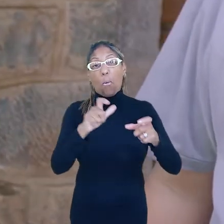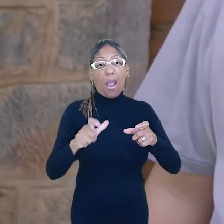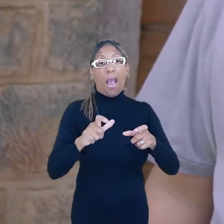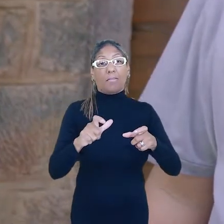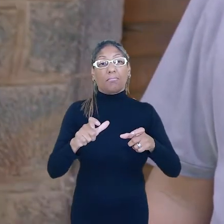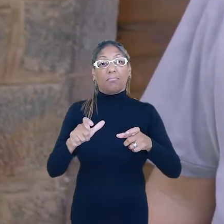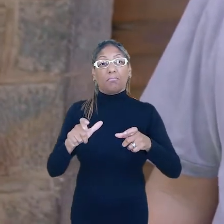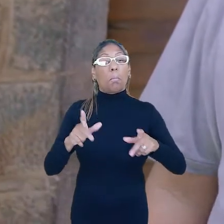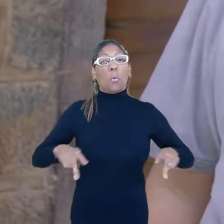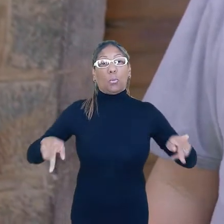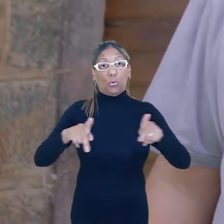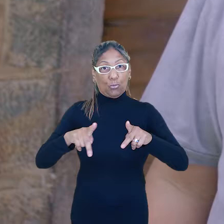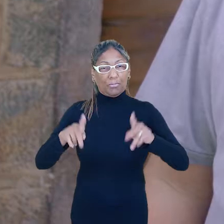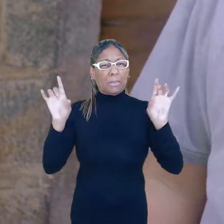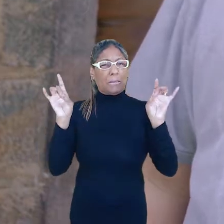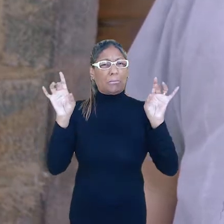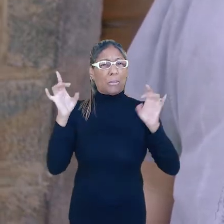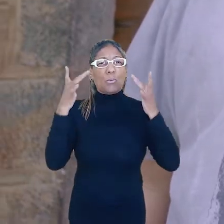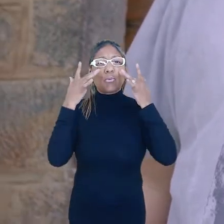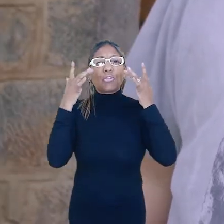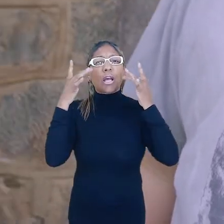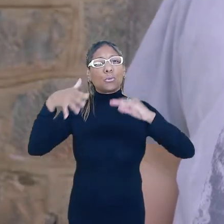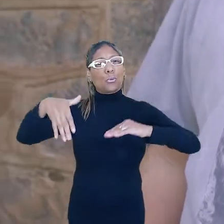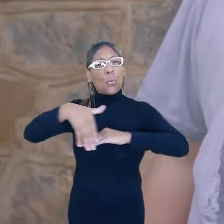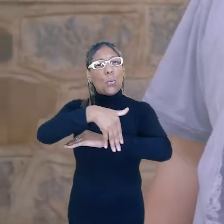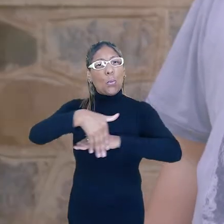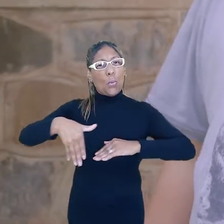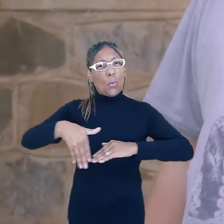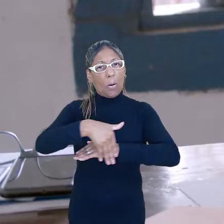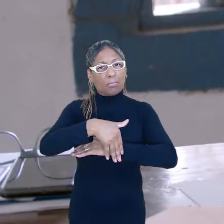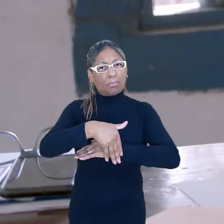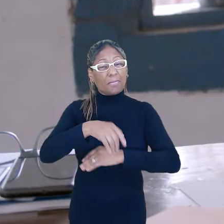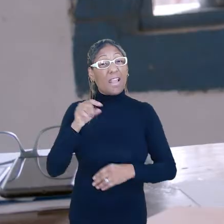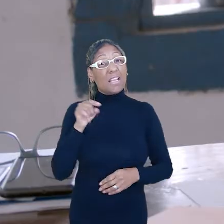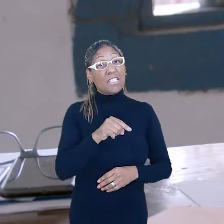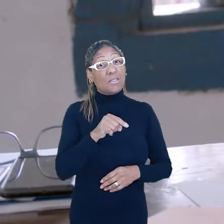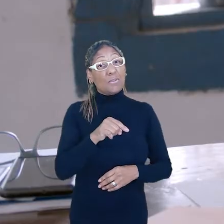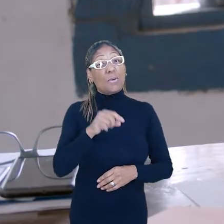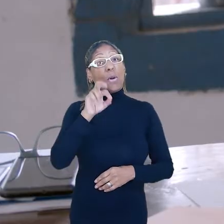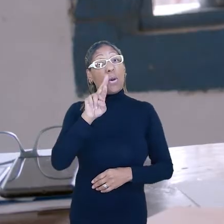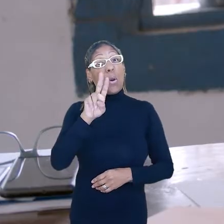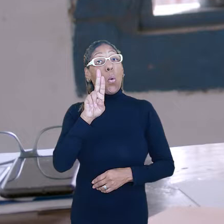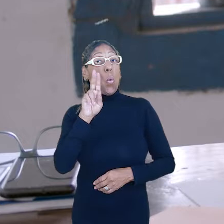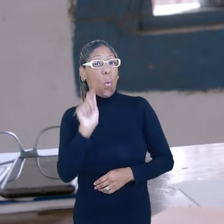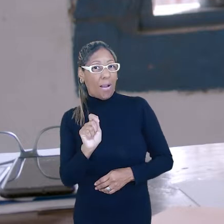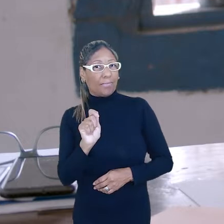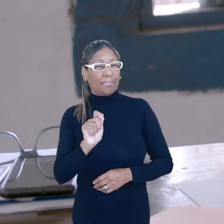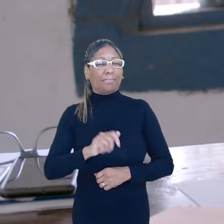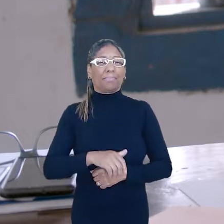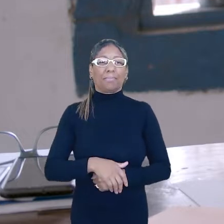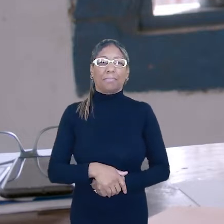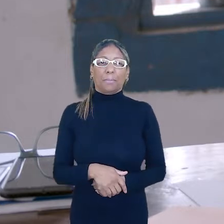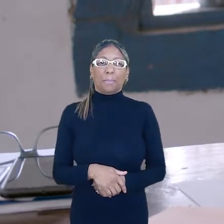em espaços públicos, especialmente através do teatro de rua. Camila. É isso, é o The Rua. Olha que bonito, já chama The